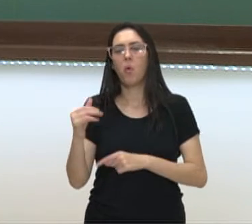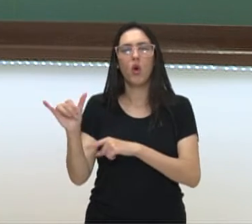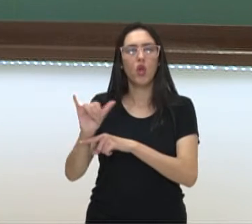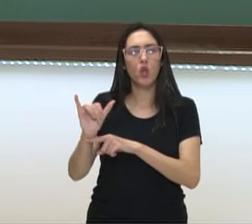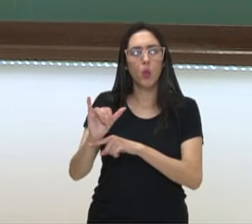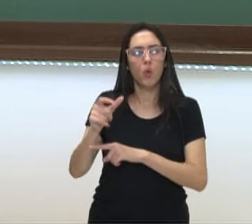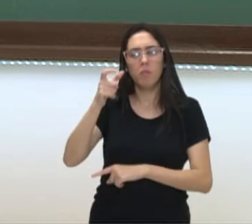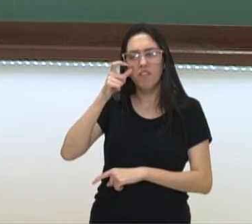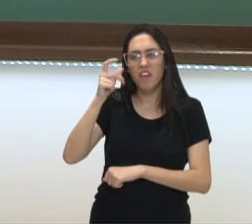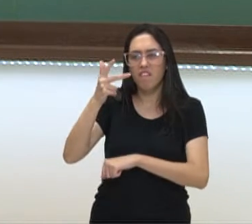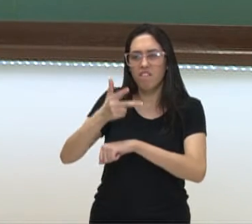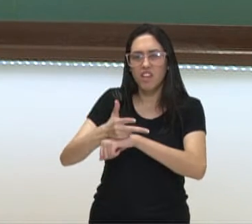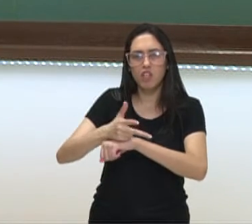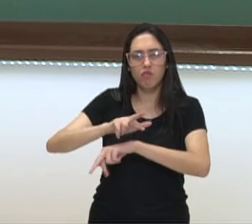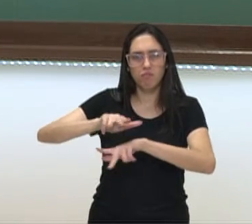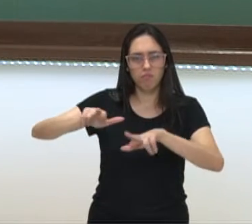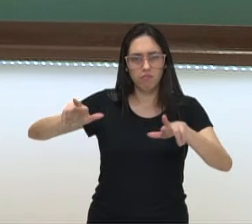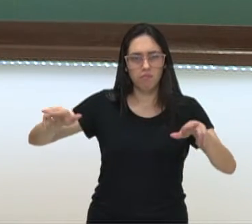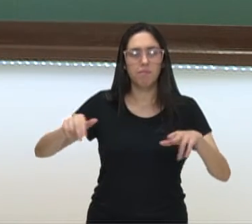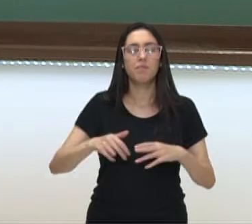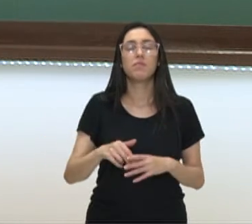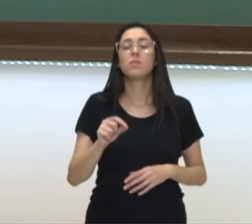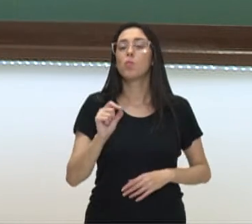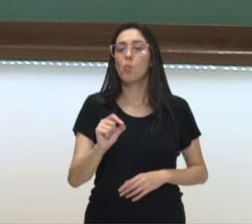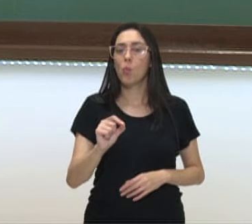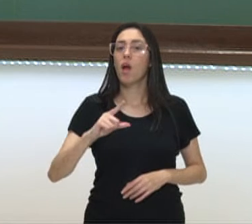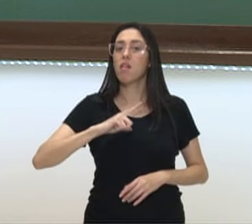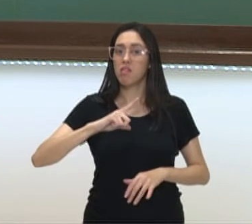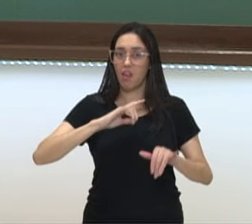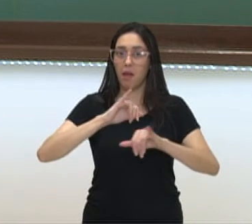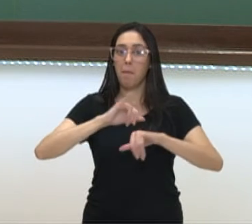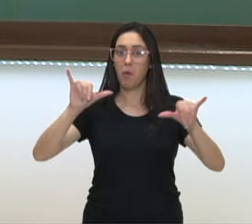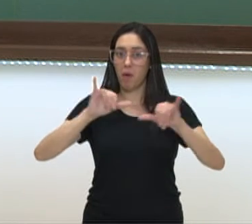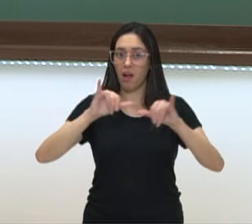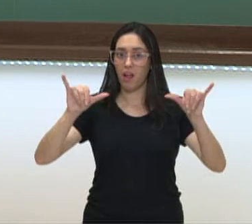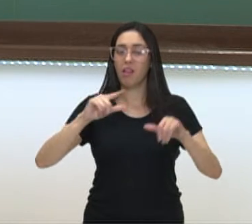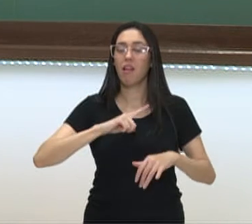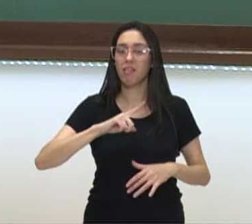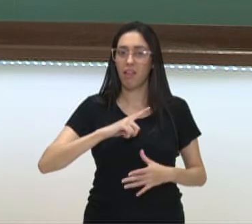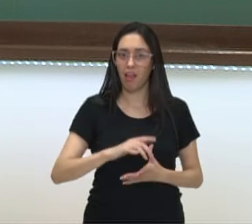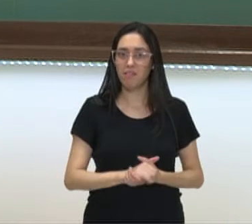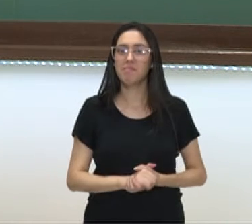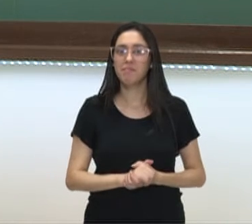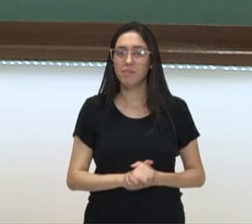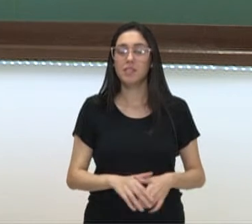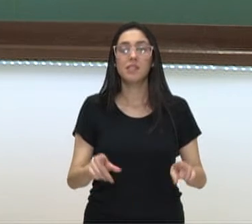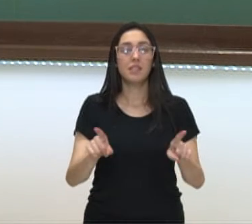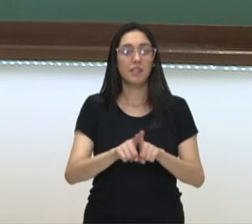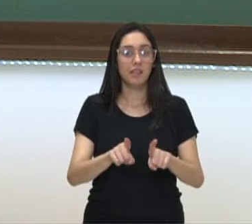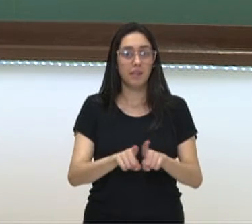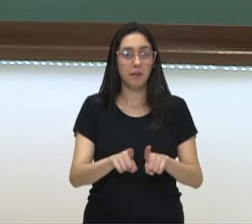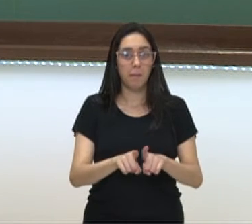você pode assistir vídeos, existem também anúncios publicitários. E também existem